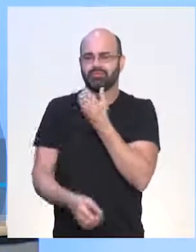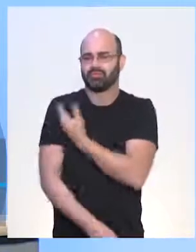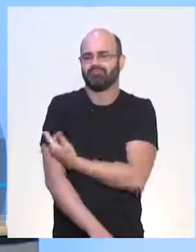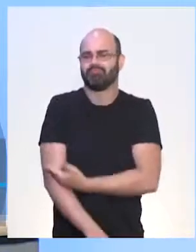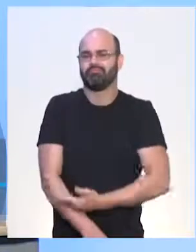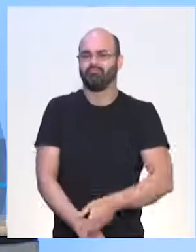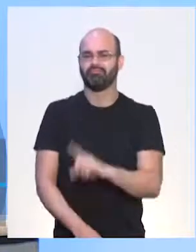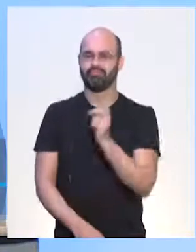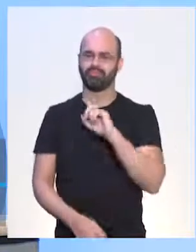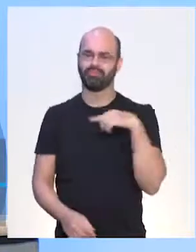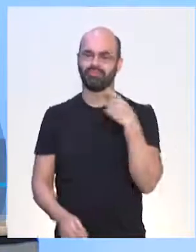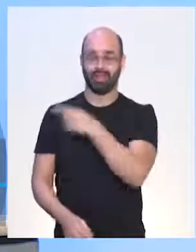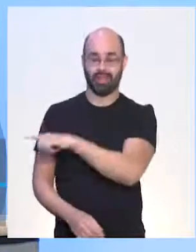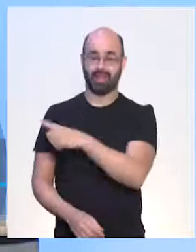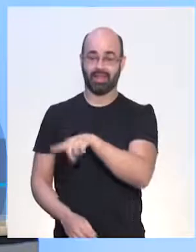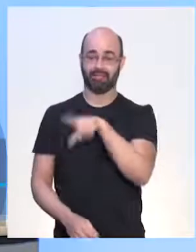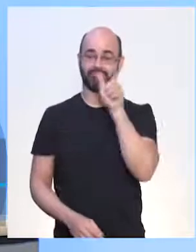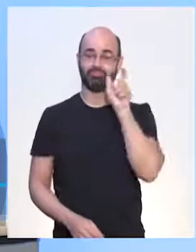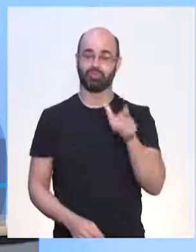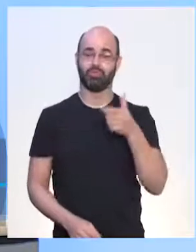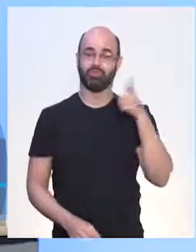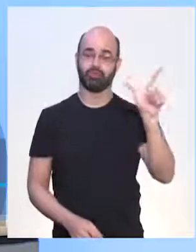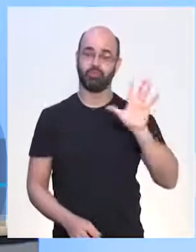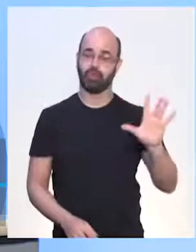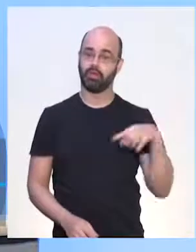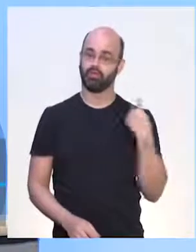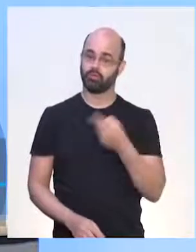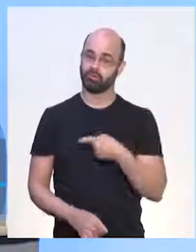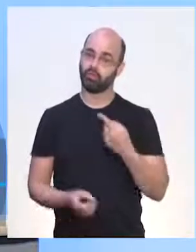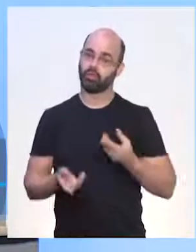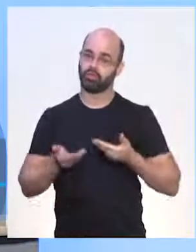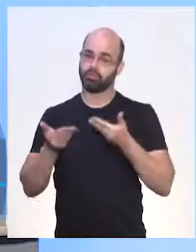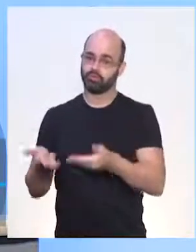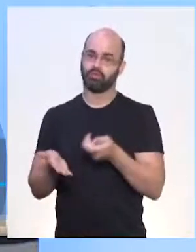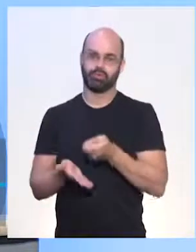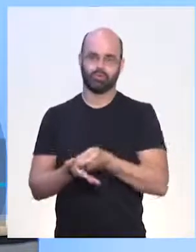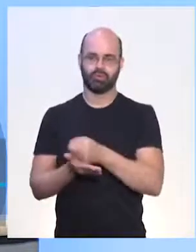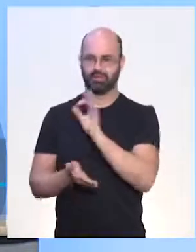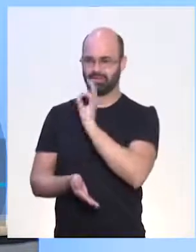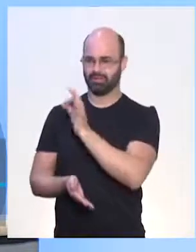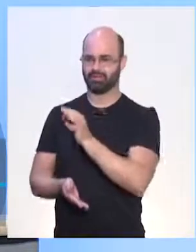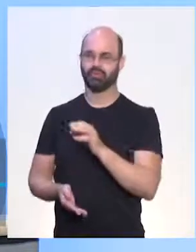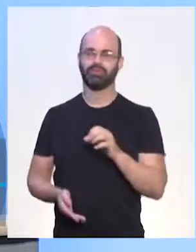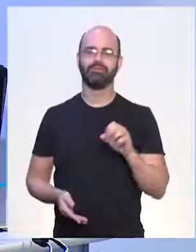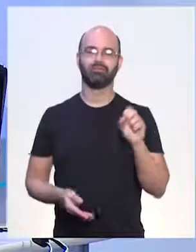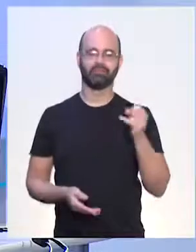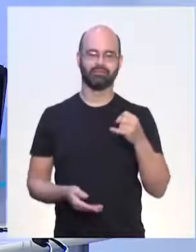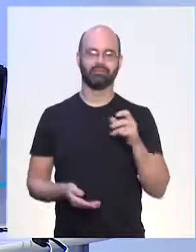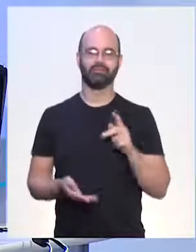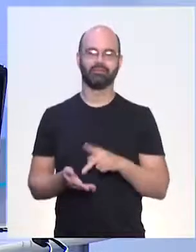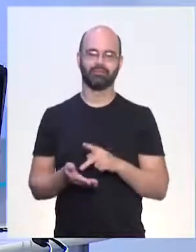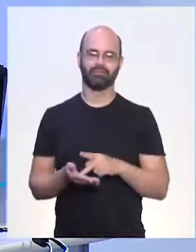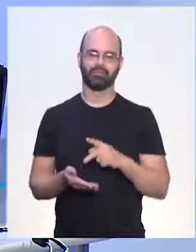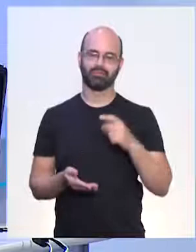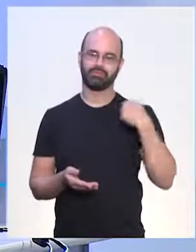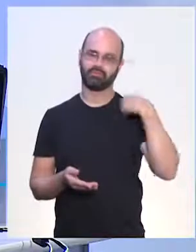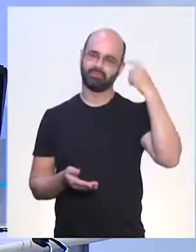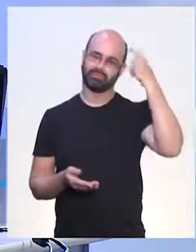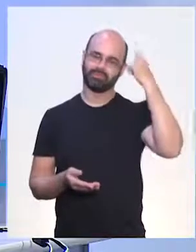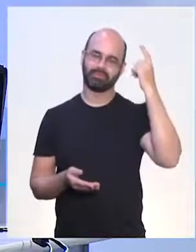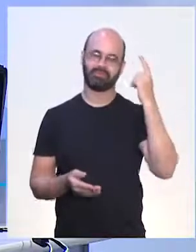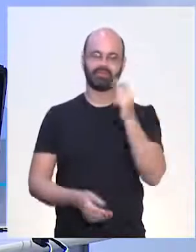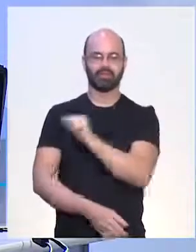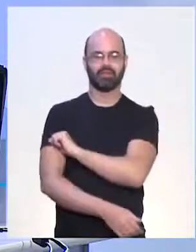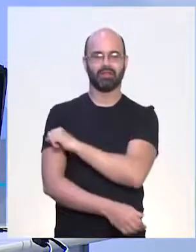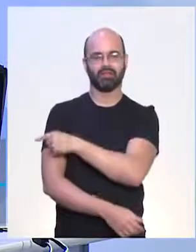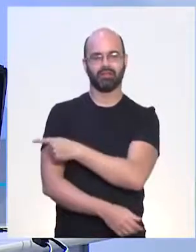Eles têm outros interesses, mas nós temos a obrigação de oferecer, né, Janaína? Sim, eu acredito até, professora, que os nossos estudantes, eles,